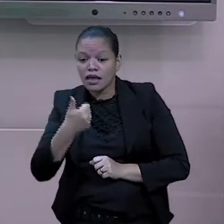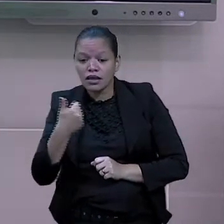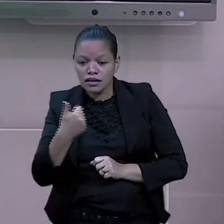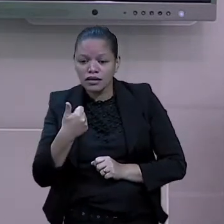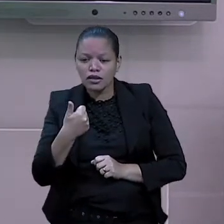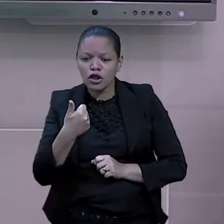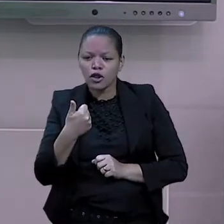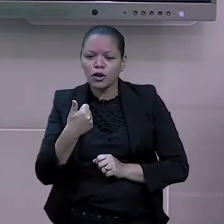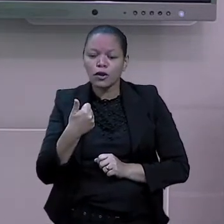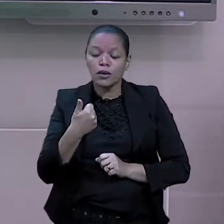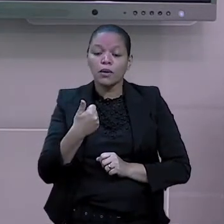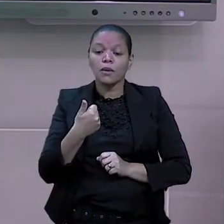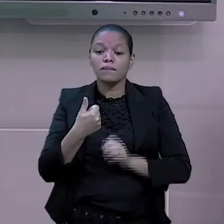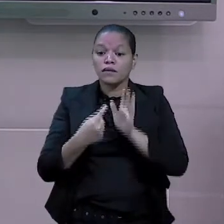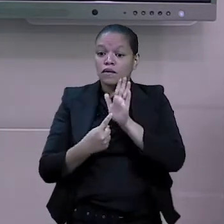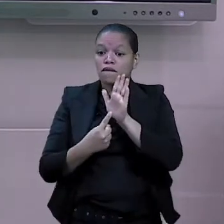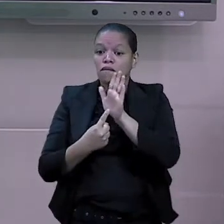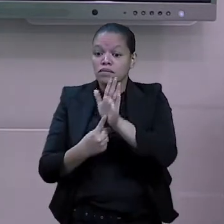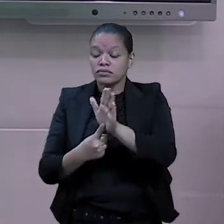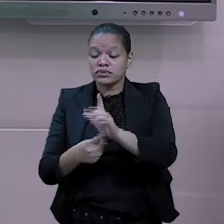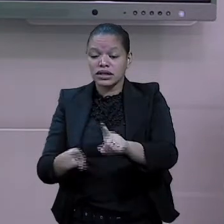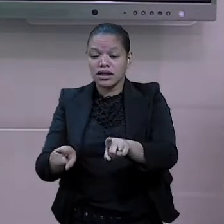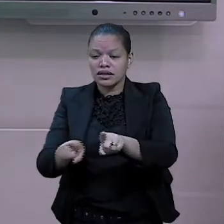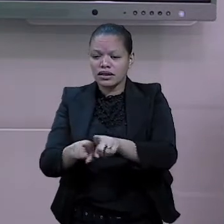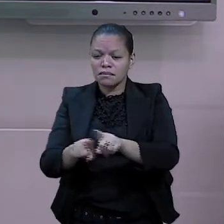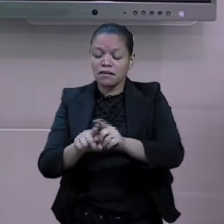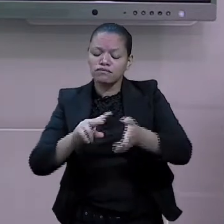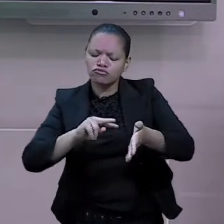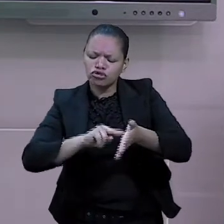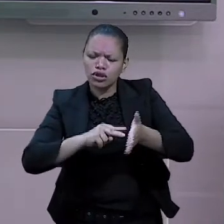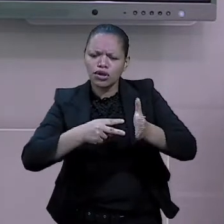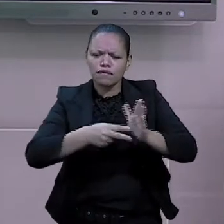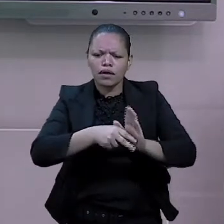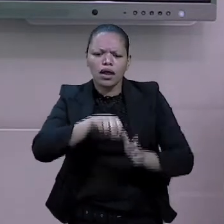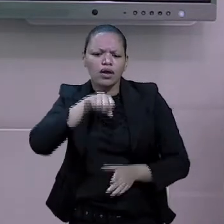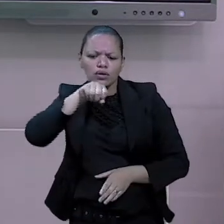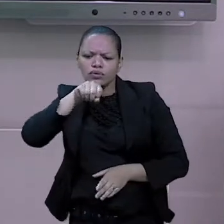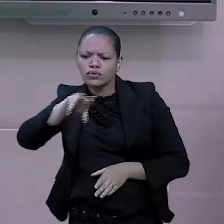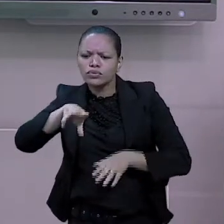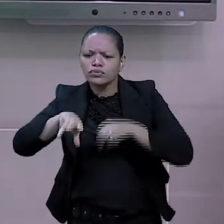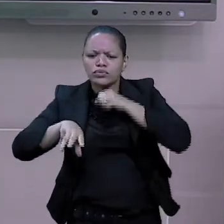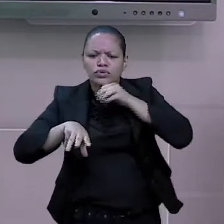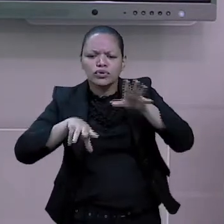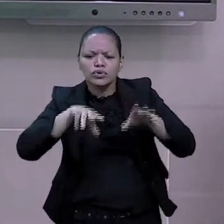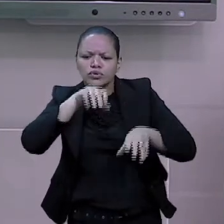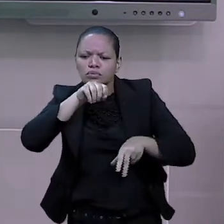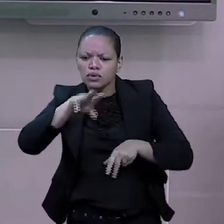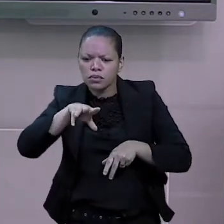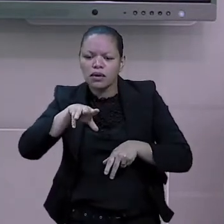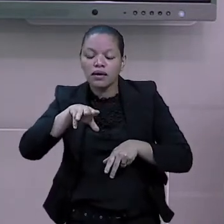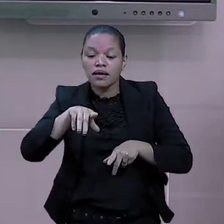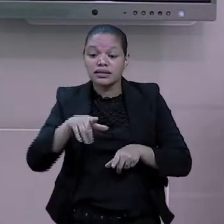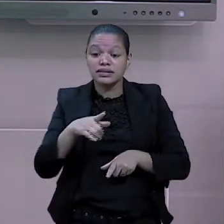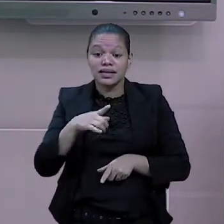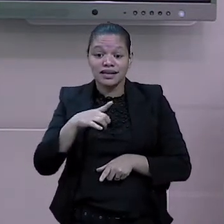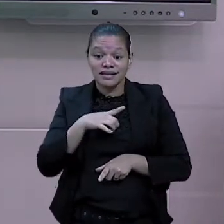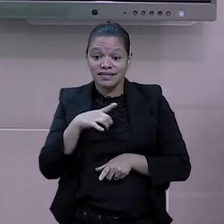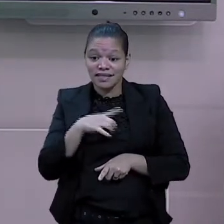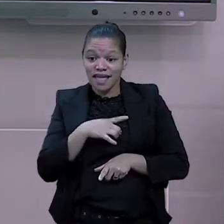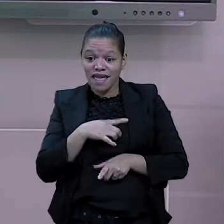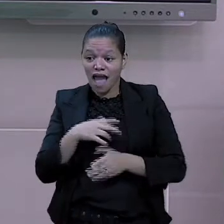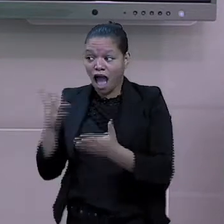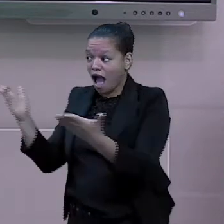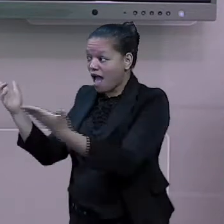vamos descobrir o que são as onomatopeias, tem as expressões, as imagens dos